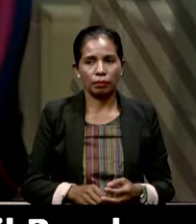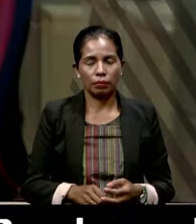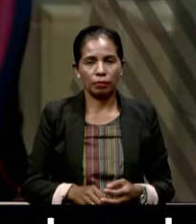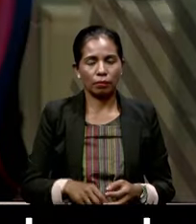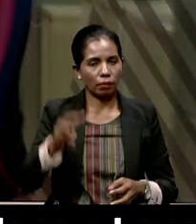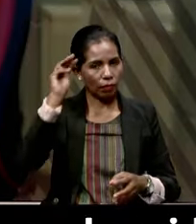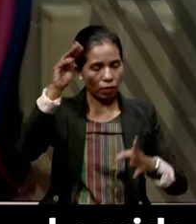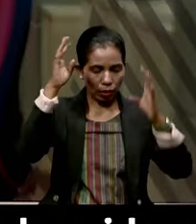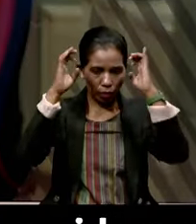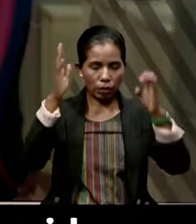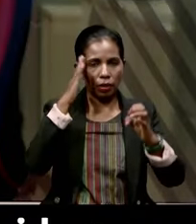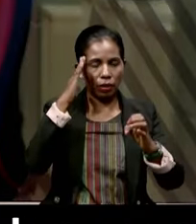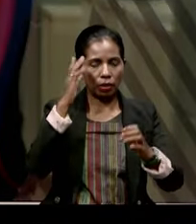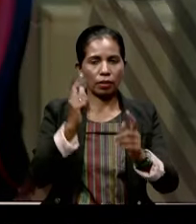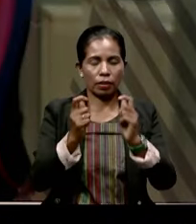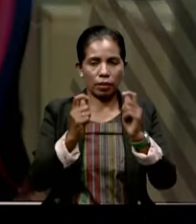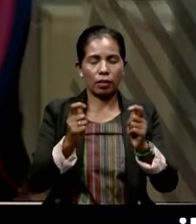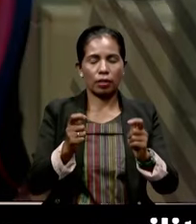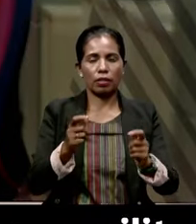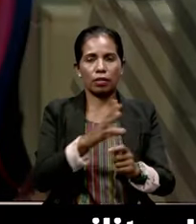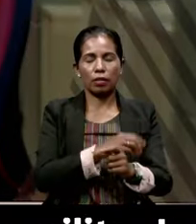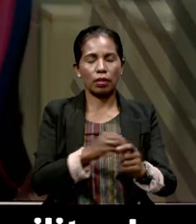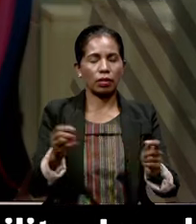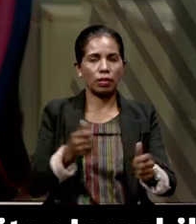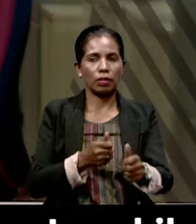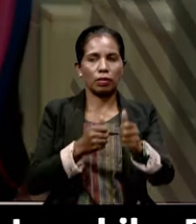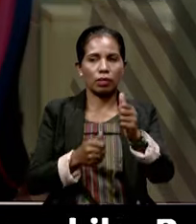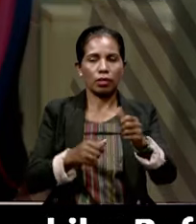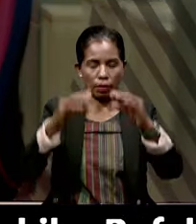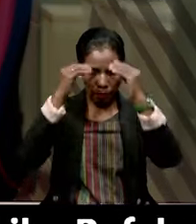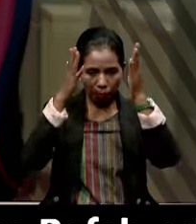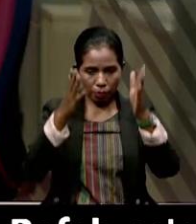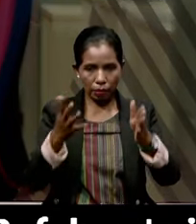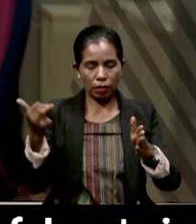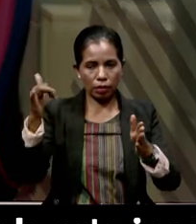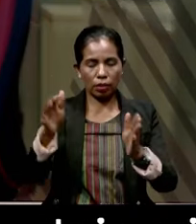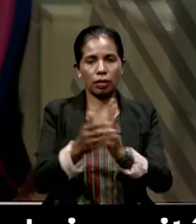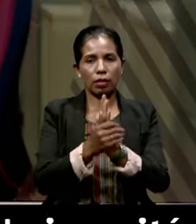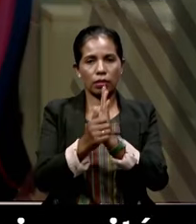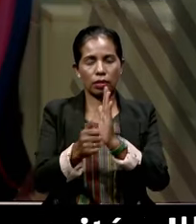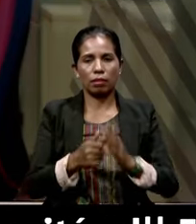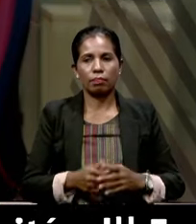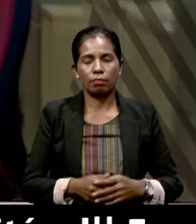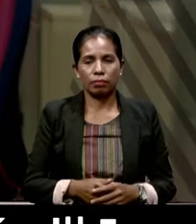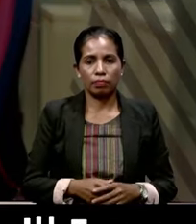O Ministério da Educação reconhece desta bolsa a candidatura la baseia para professor Cirania Capacidade.